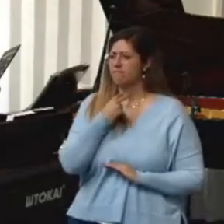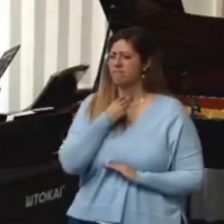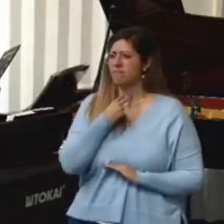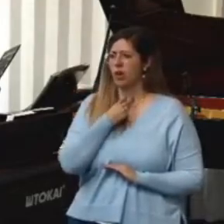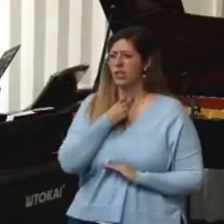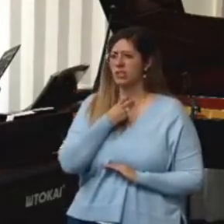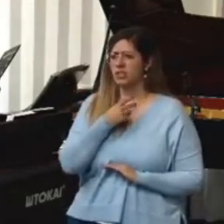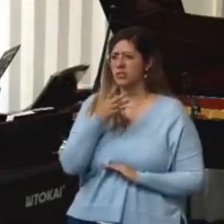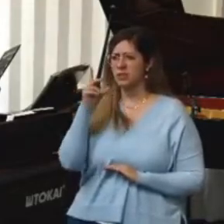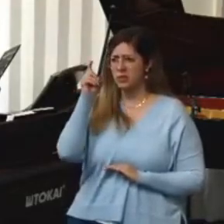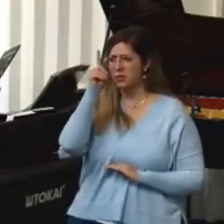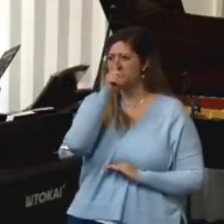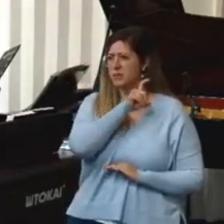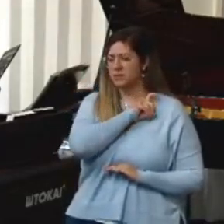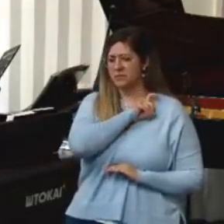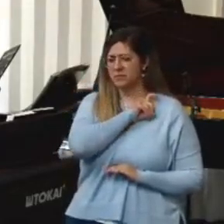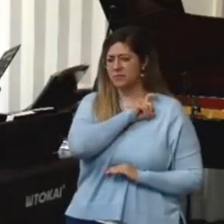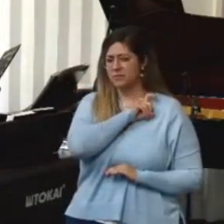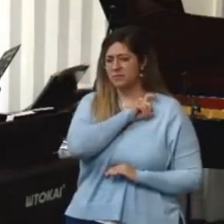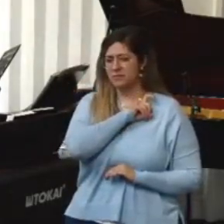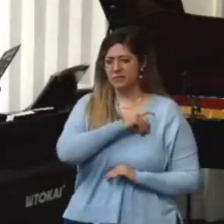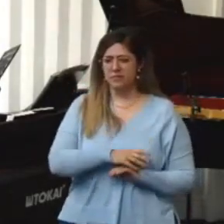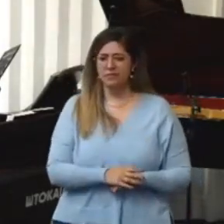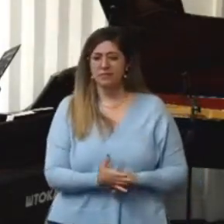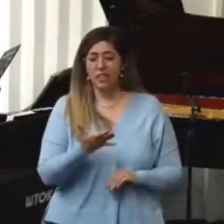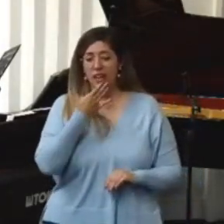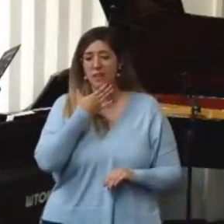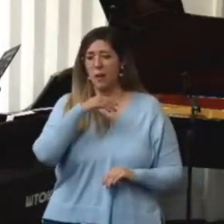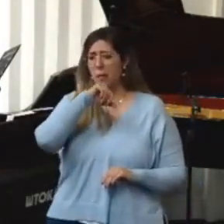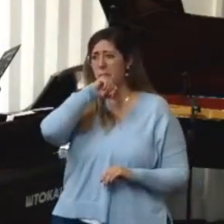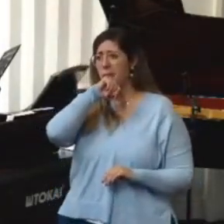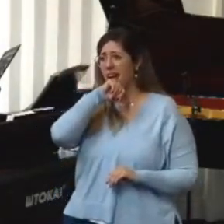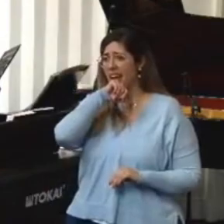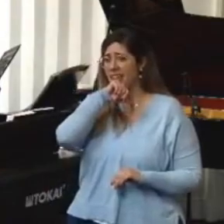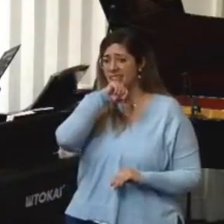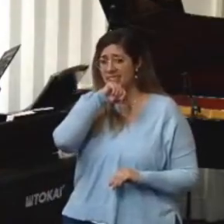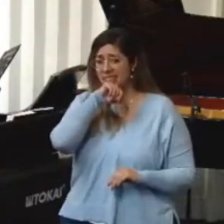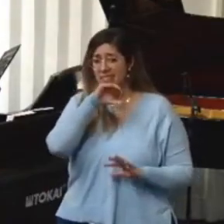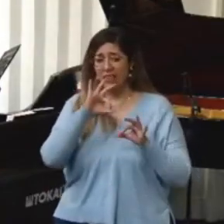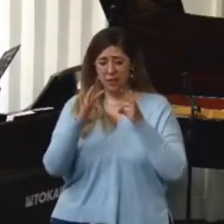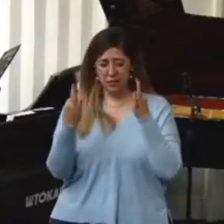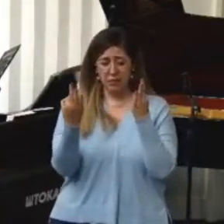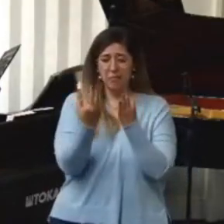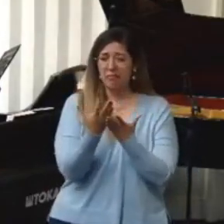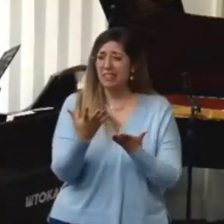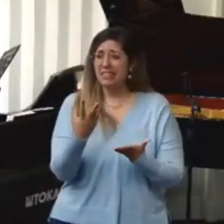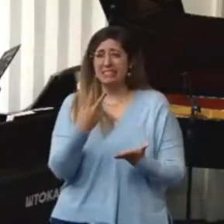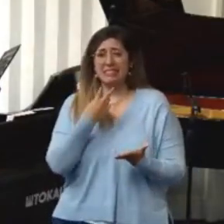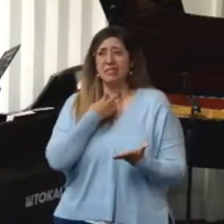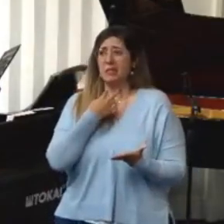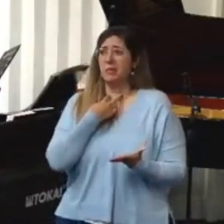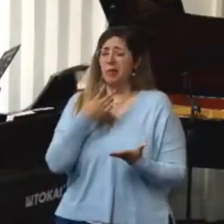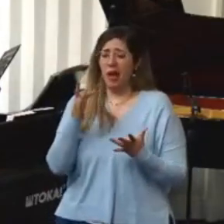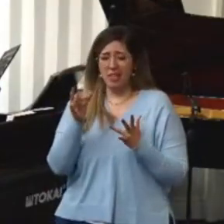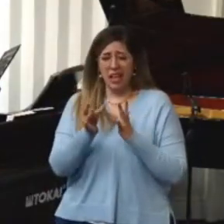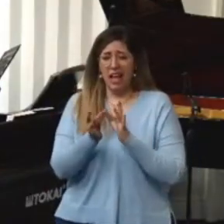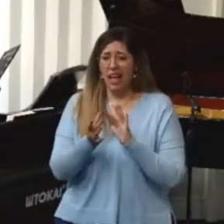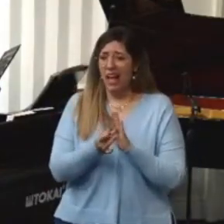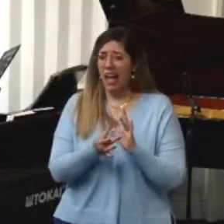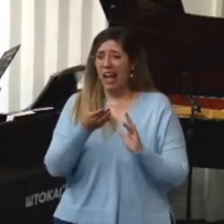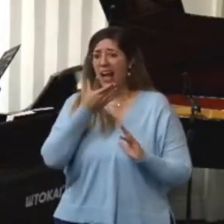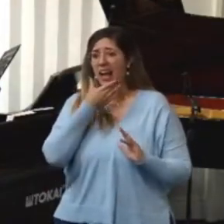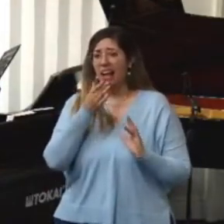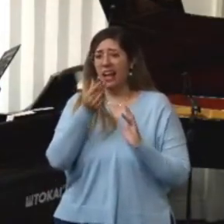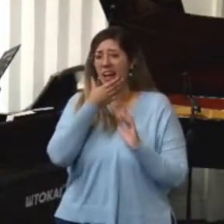sou o pai dessa casa e eu não consigo. Eu sou o marido dessa casa e eu não consigo. Eu sou a esposa dessa casa e